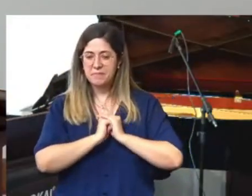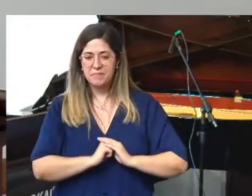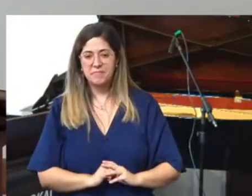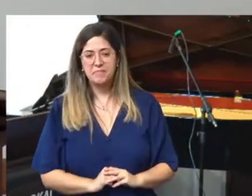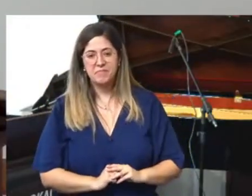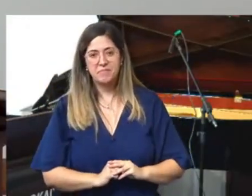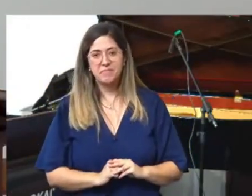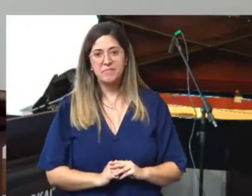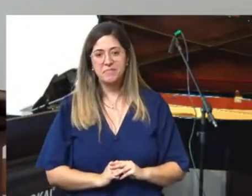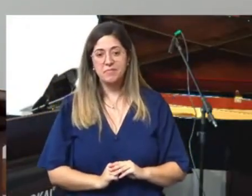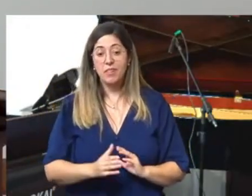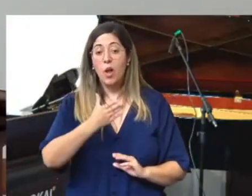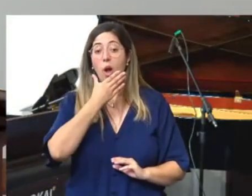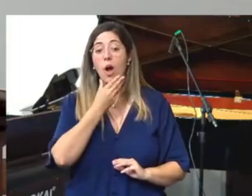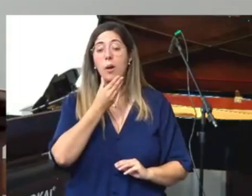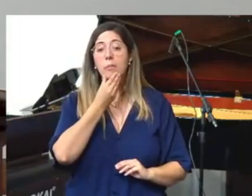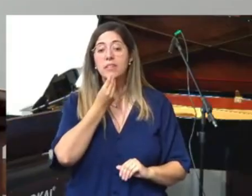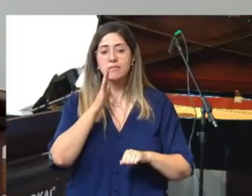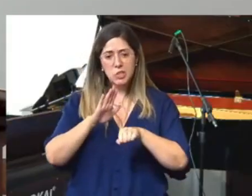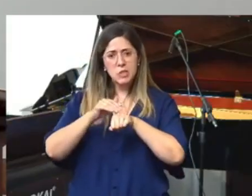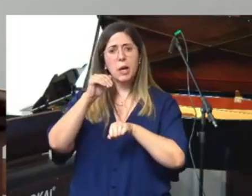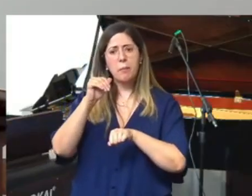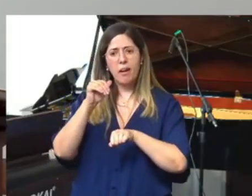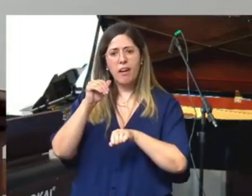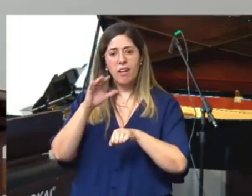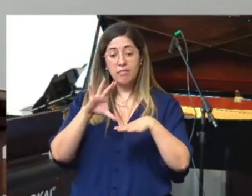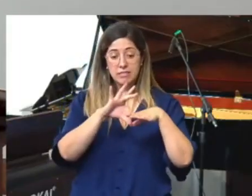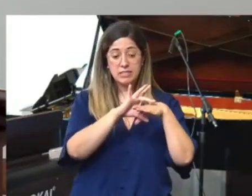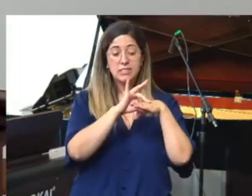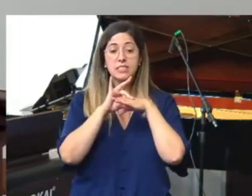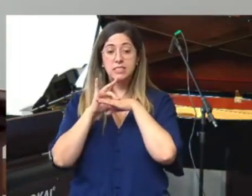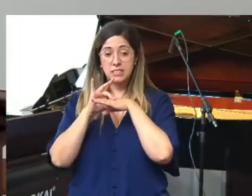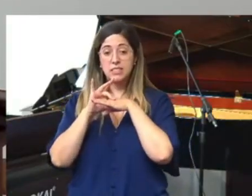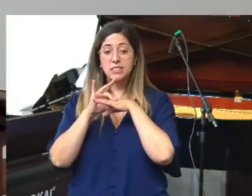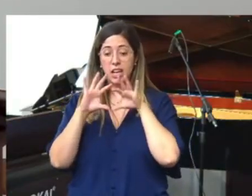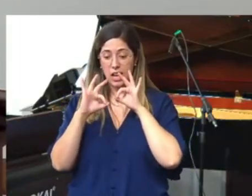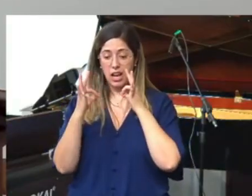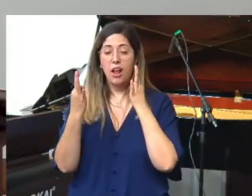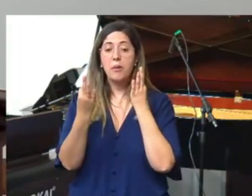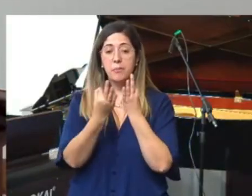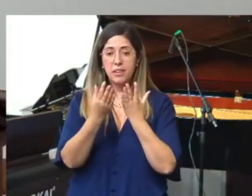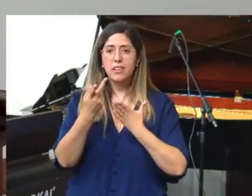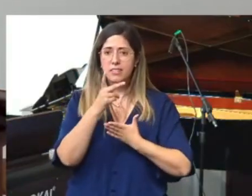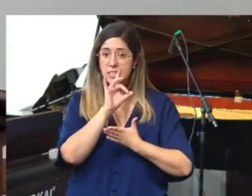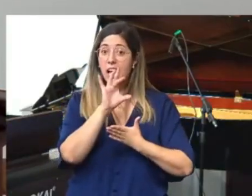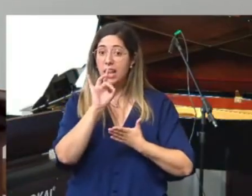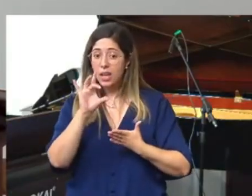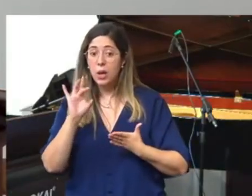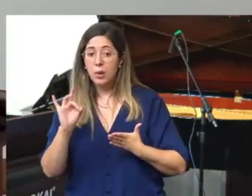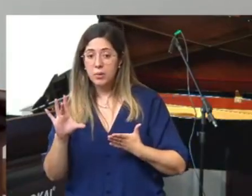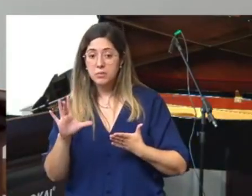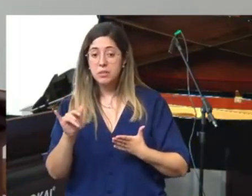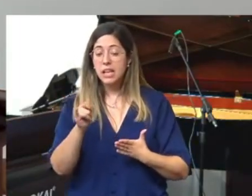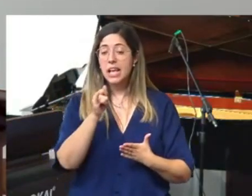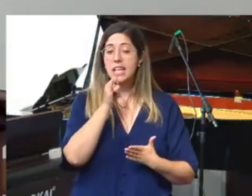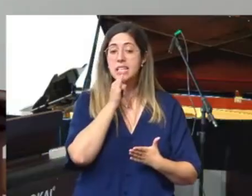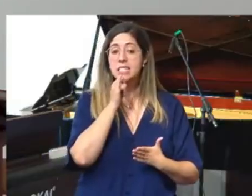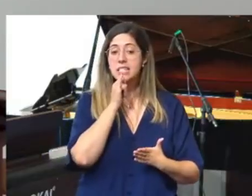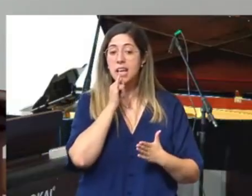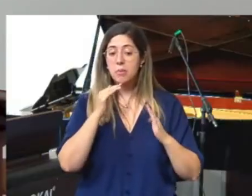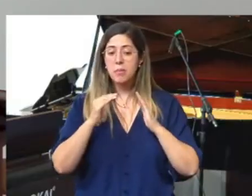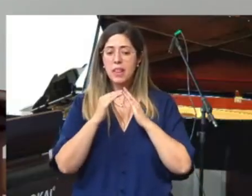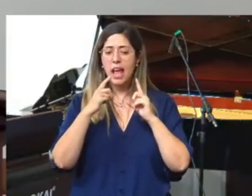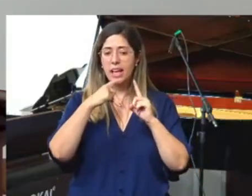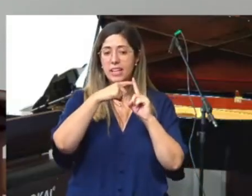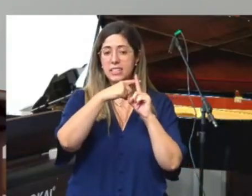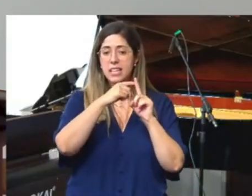Homens, o Senhor nos chama a liderarmos amorosamente os nossos lares, a sermos exemplos na